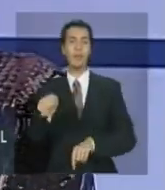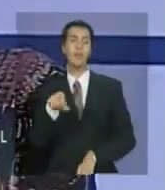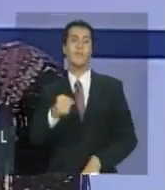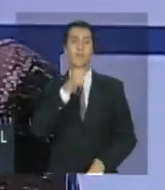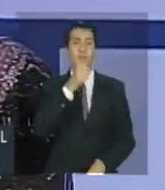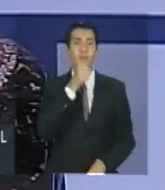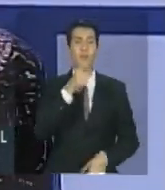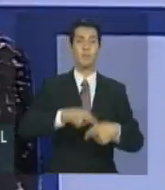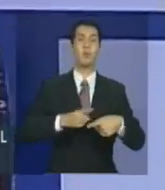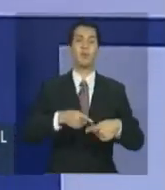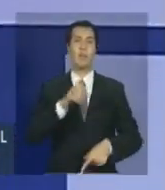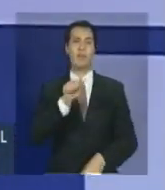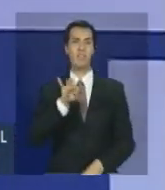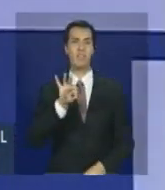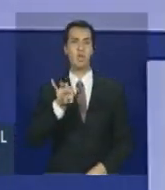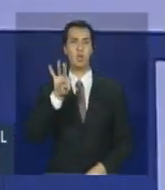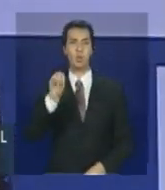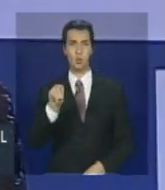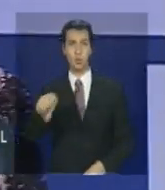é uma empresa...